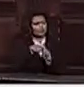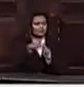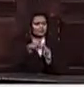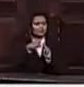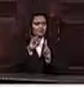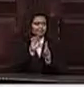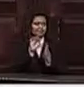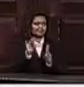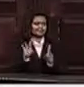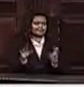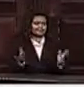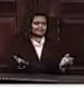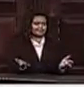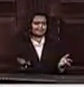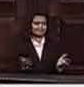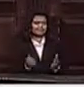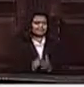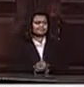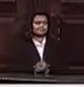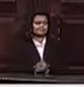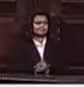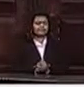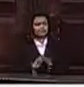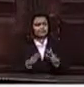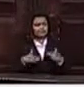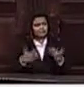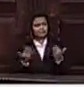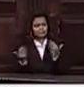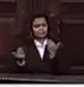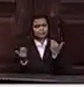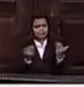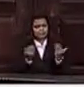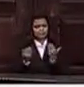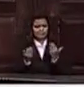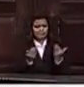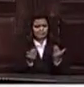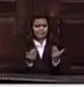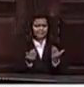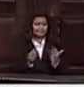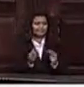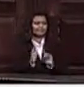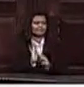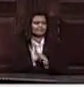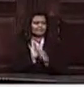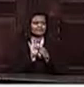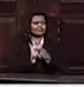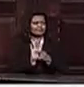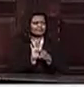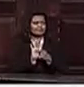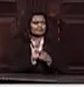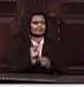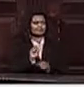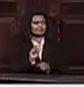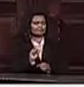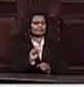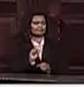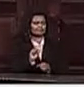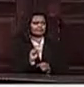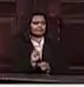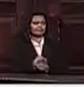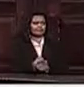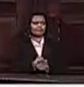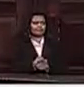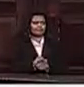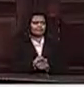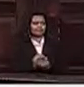sem medo de errar, que são mais de 45 homicídios ao dia que